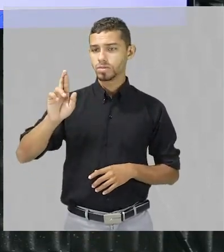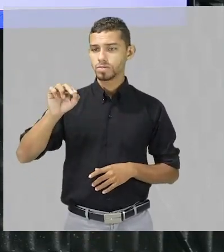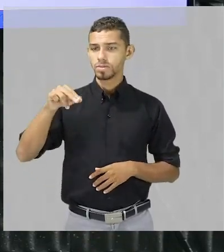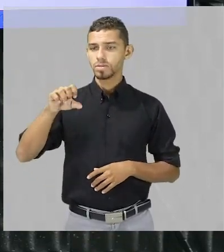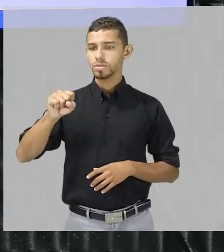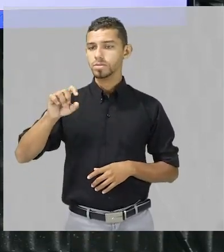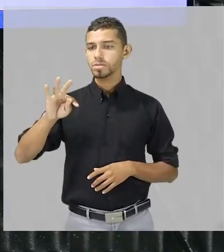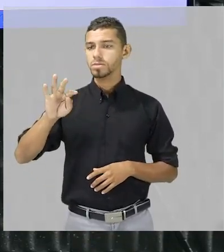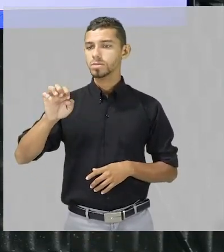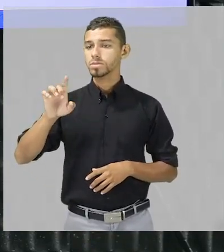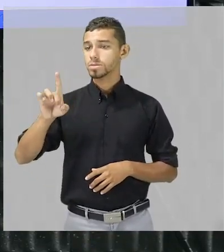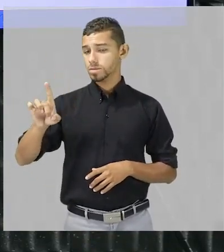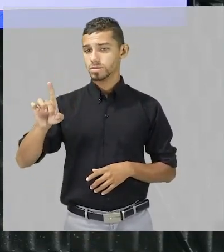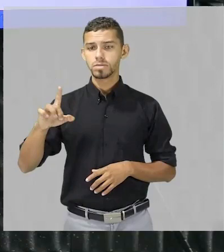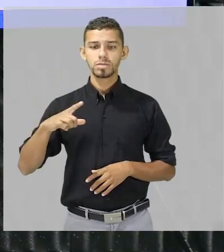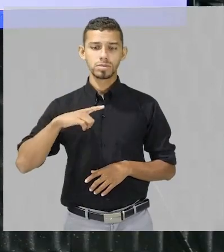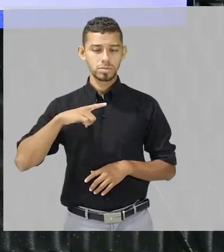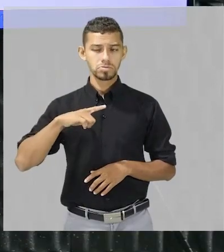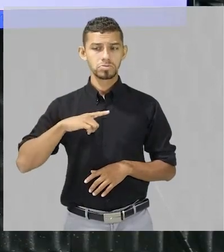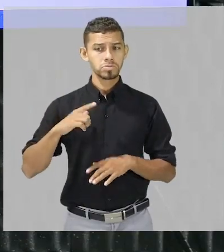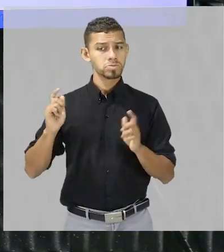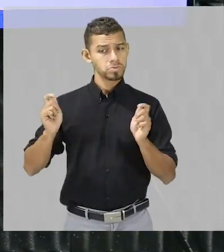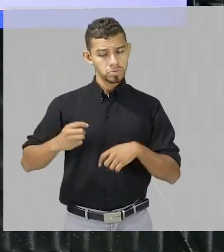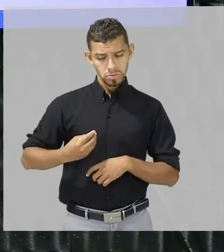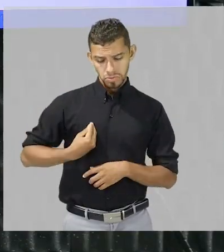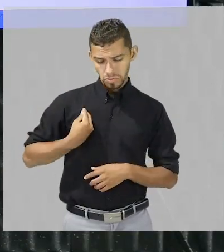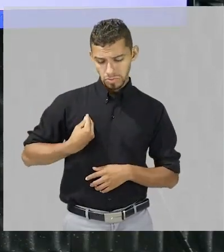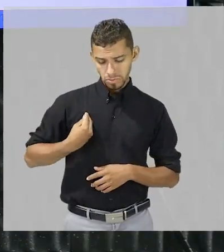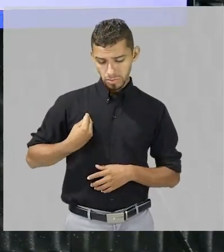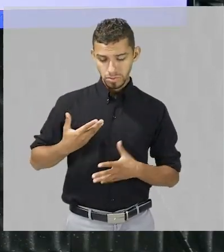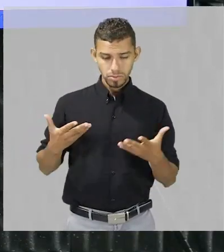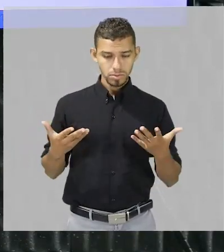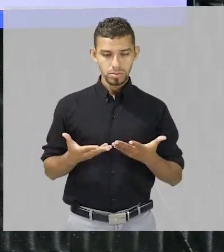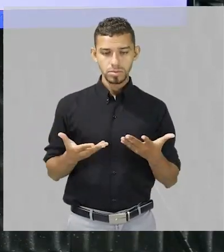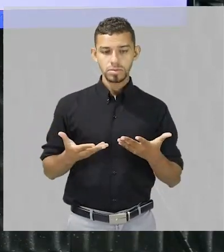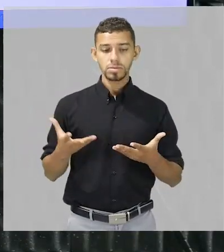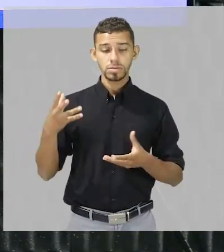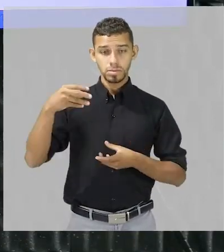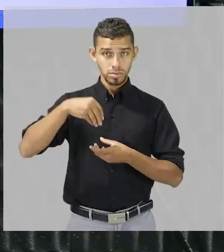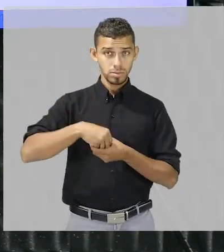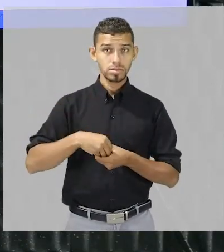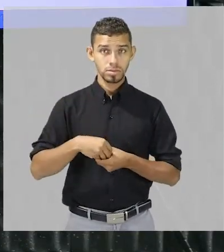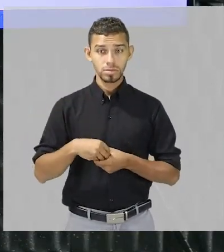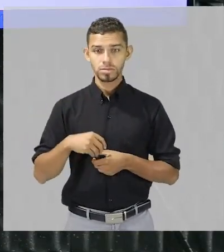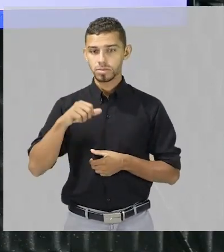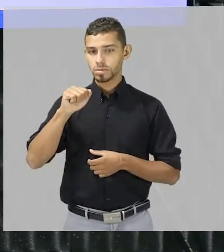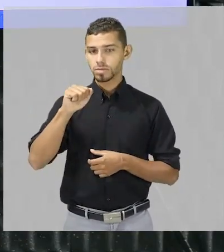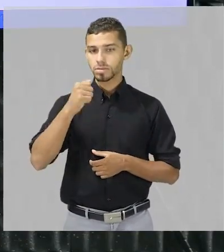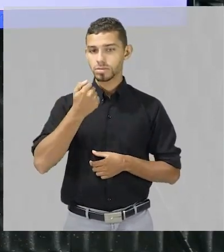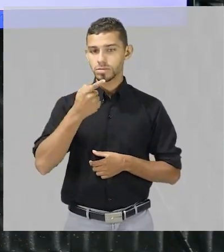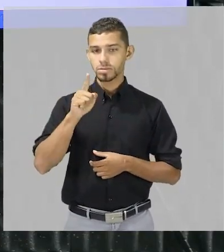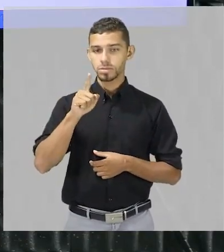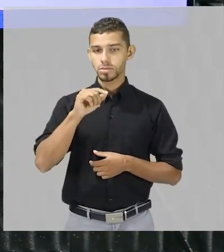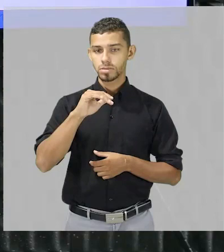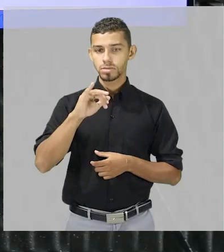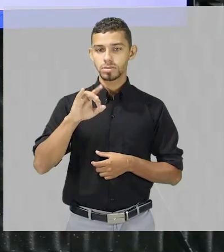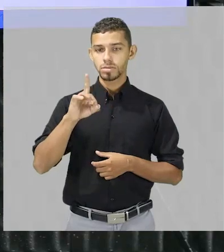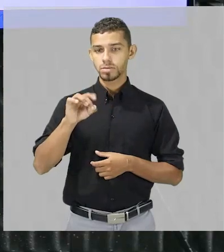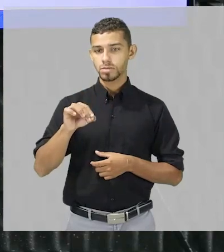Lowry, tá certo? Então, devido à presença desse ácido carboxílico,